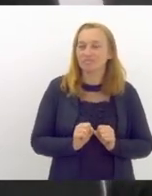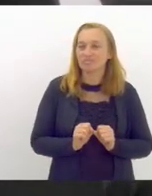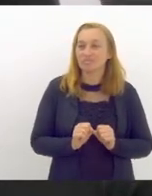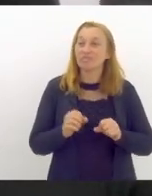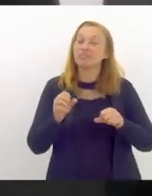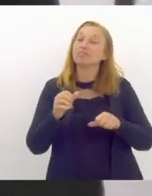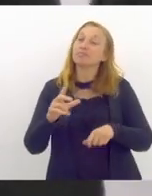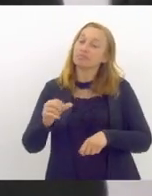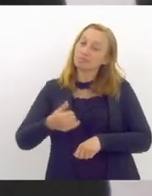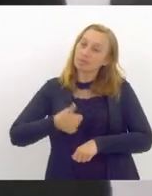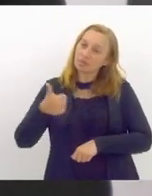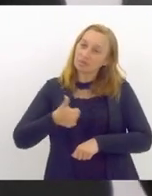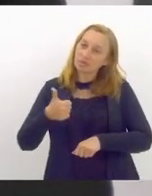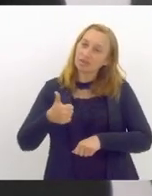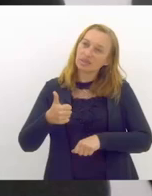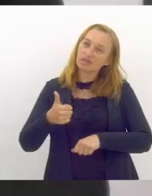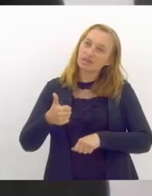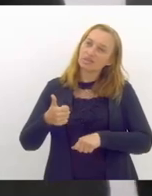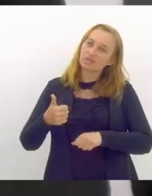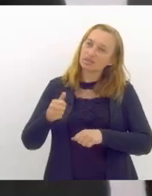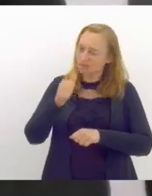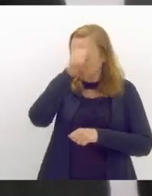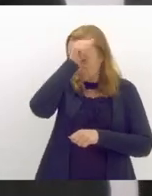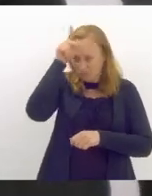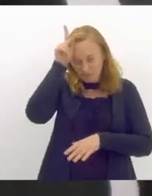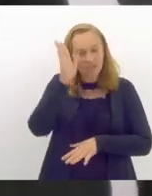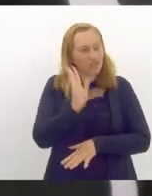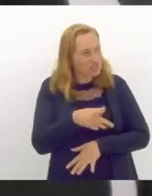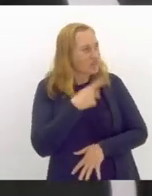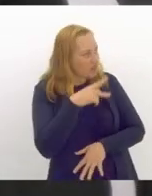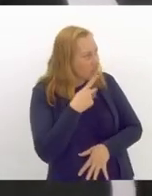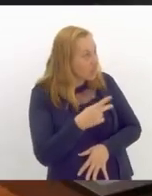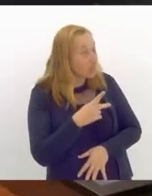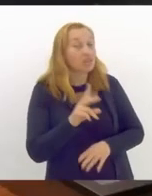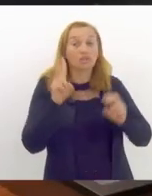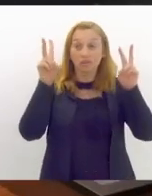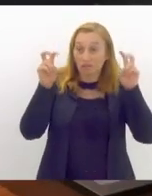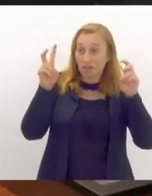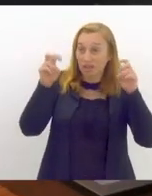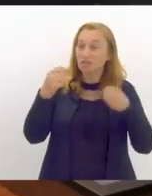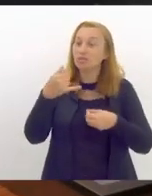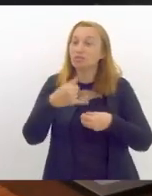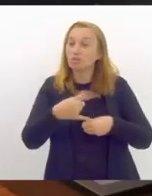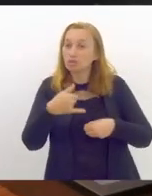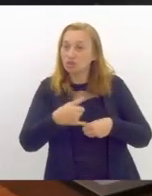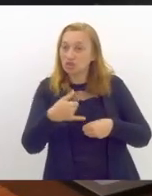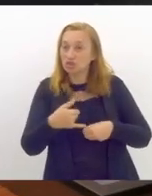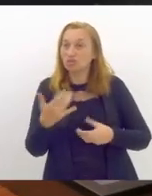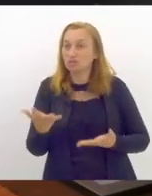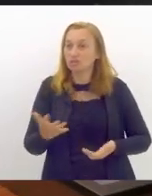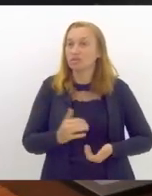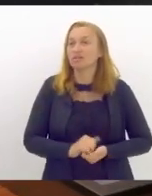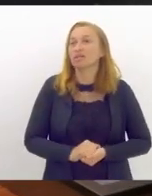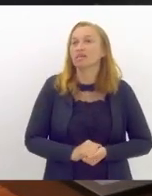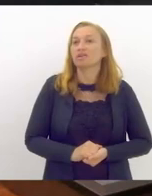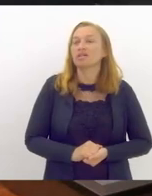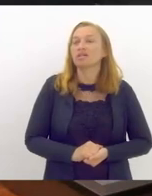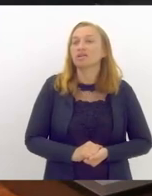os prefeitos isso aí já falei já que tô falando da questão do combustível que você tá falando